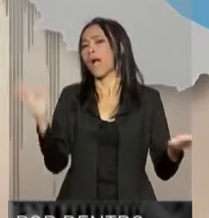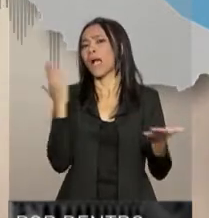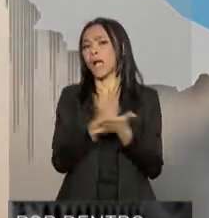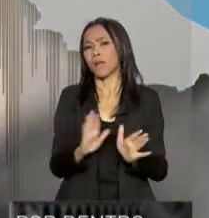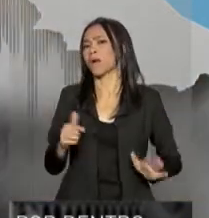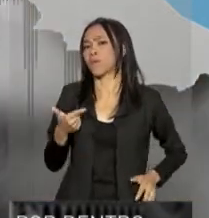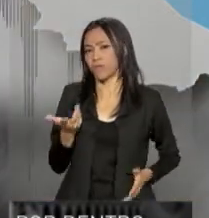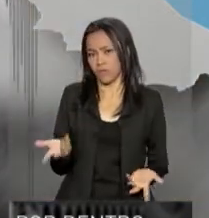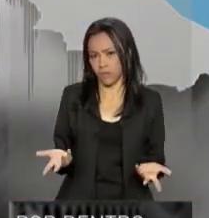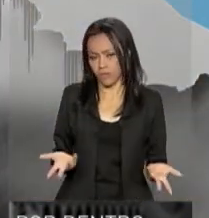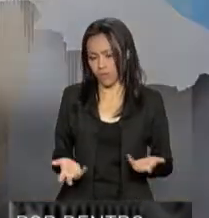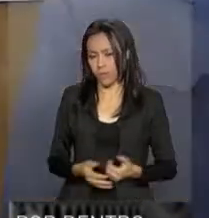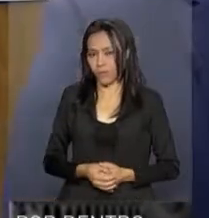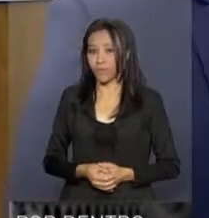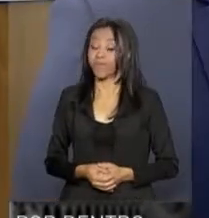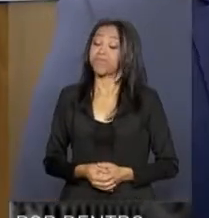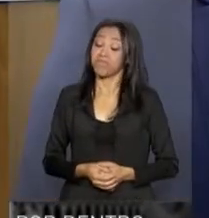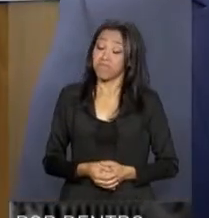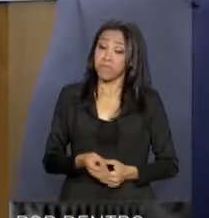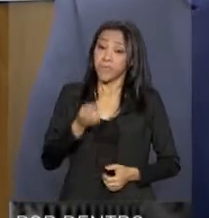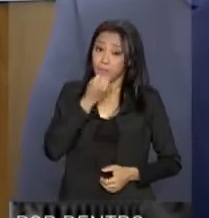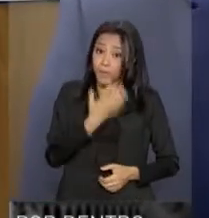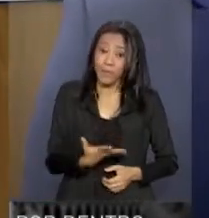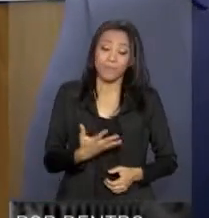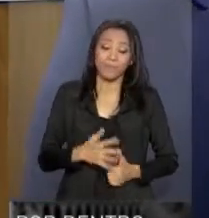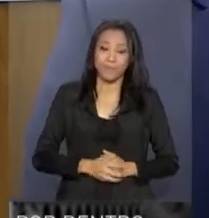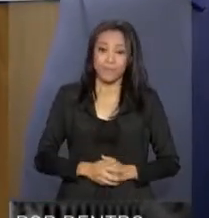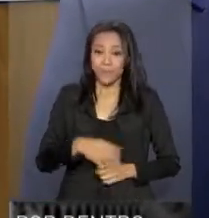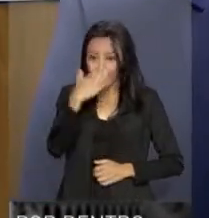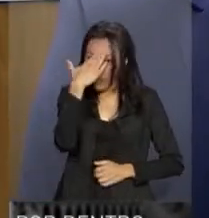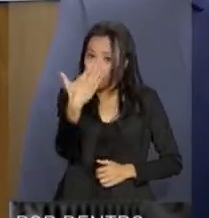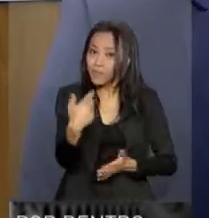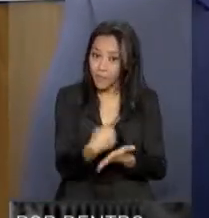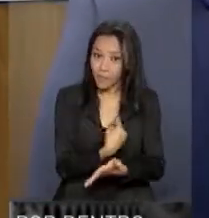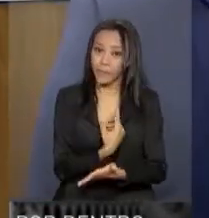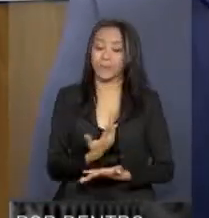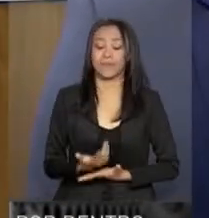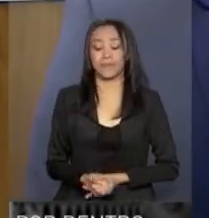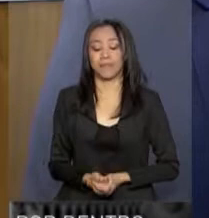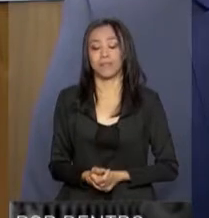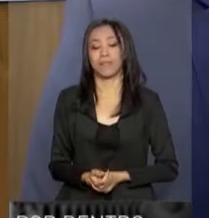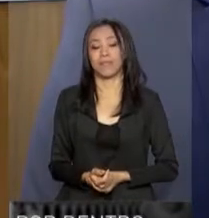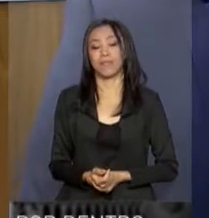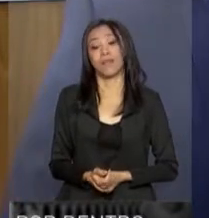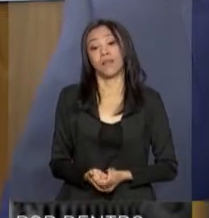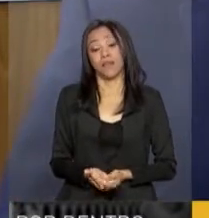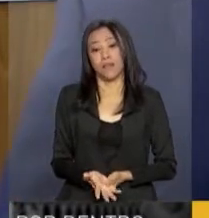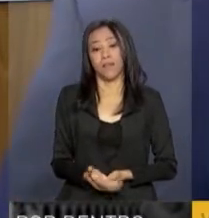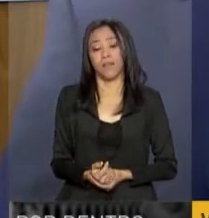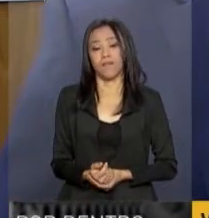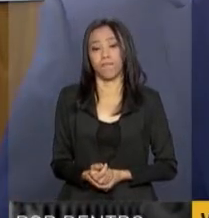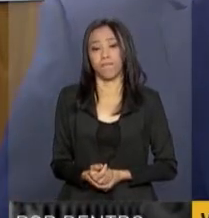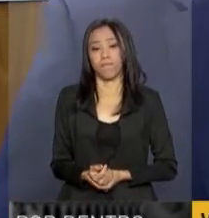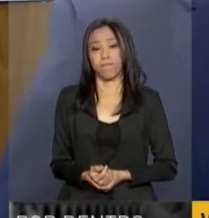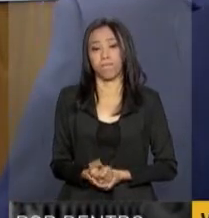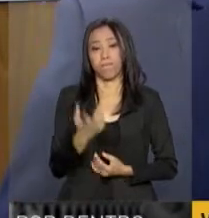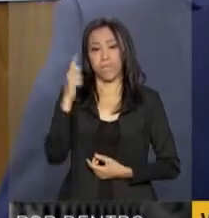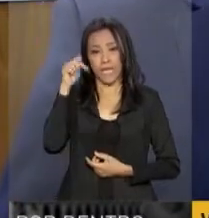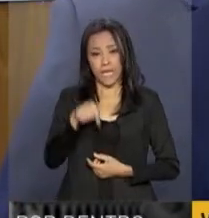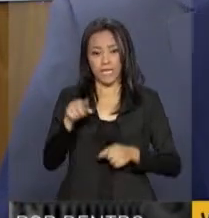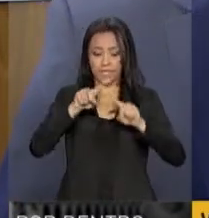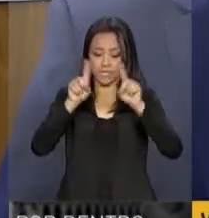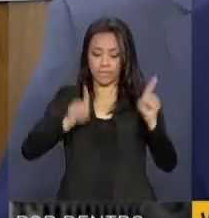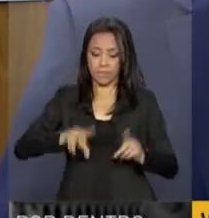monges ou agradeço a a pergunta é nós esse plano que nós